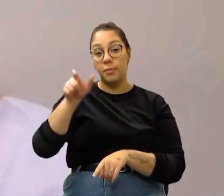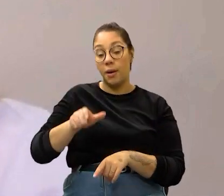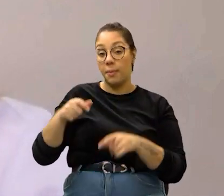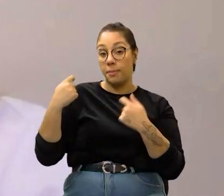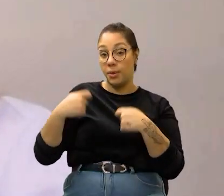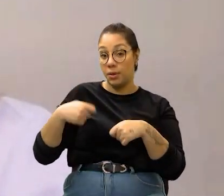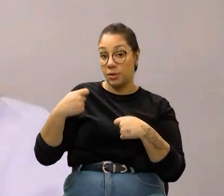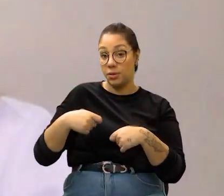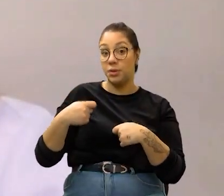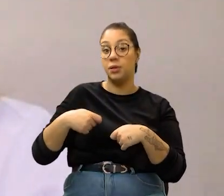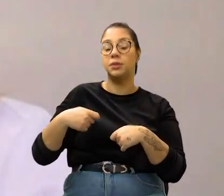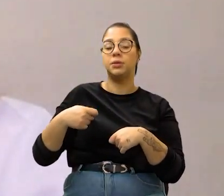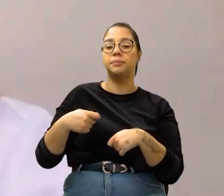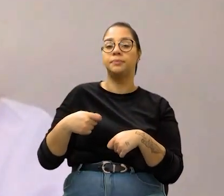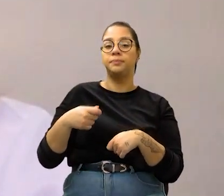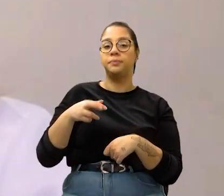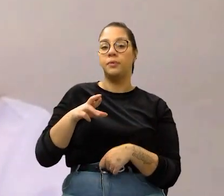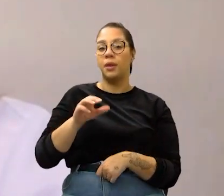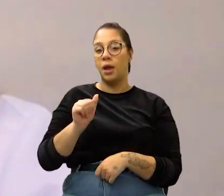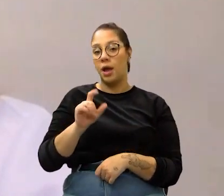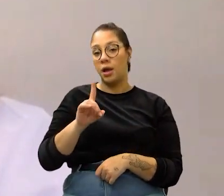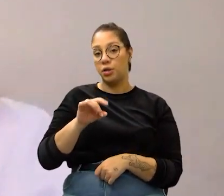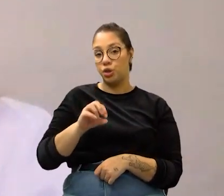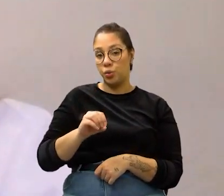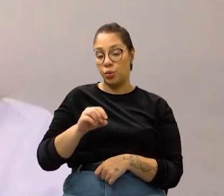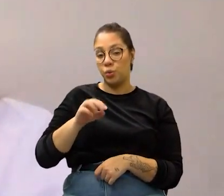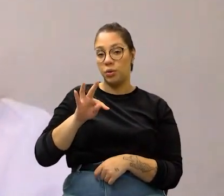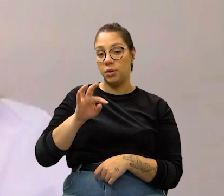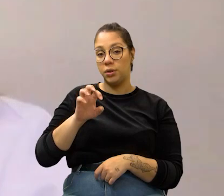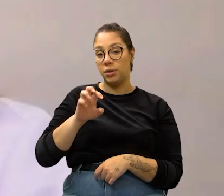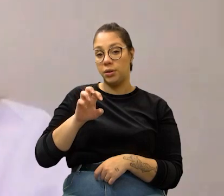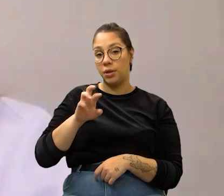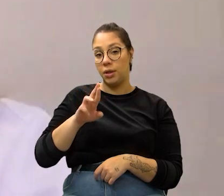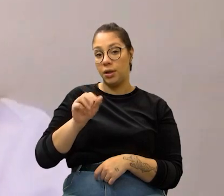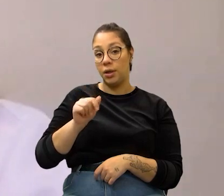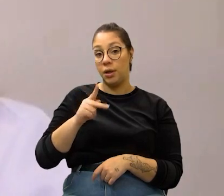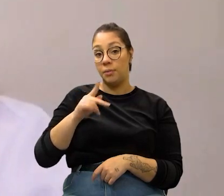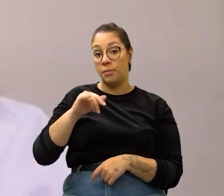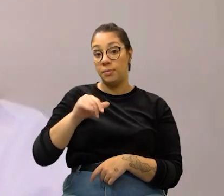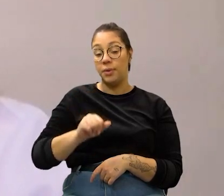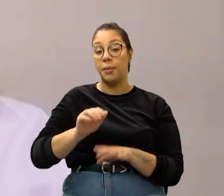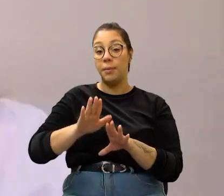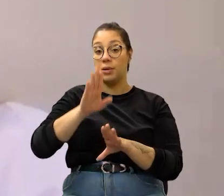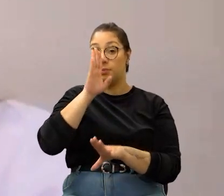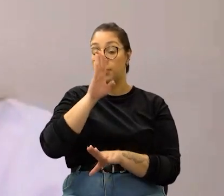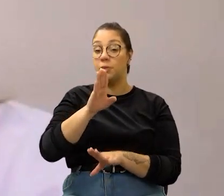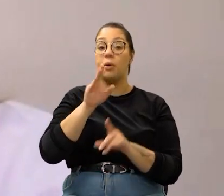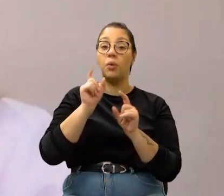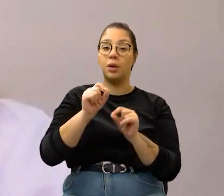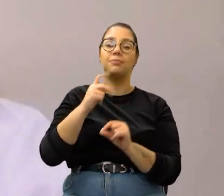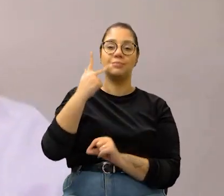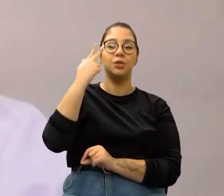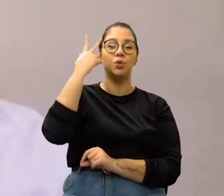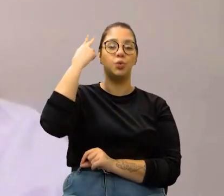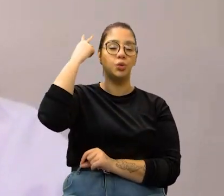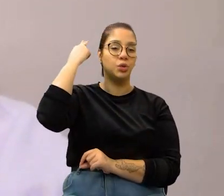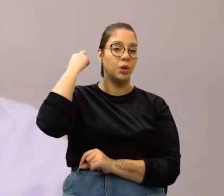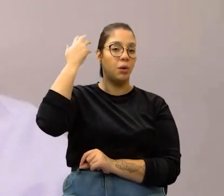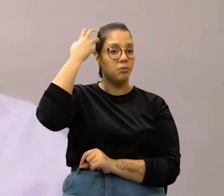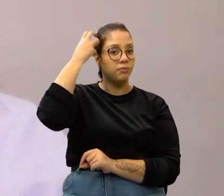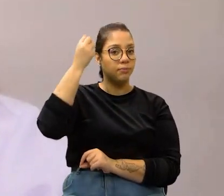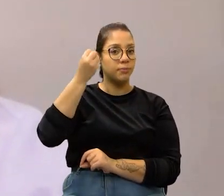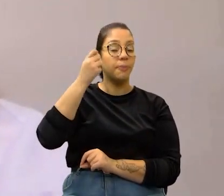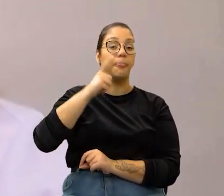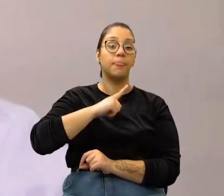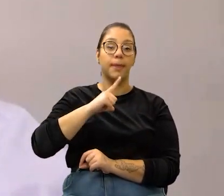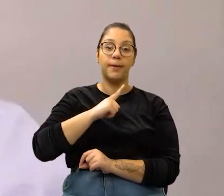paciente precise da radioterapia também, mas geralmente o principal do meningioma vai ser o tratamento cirúrgico,